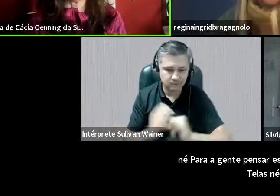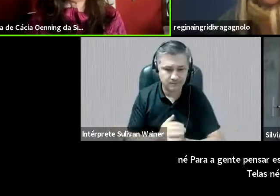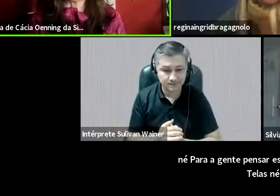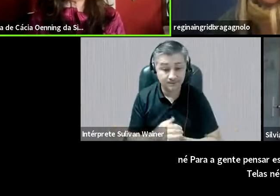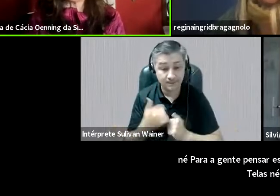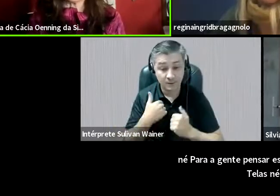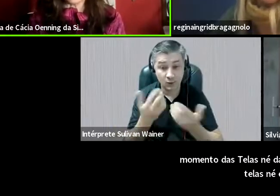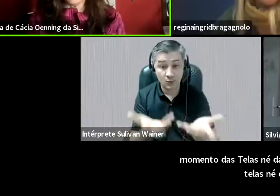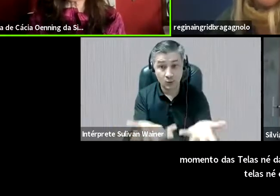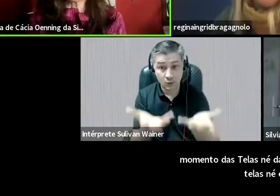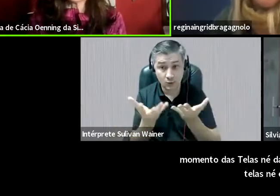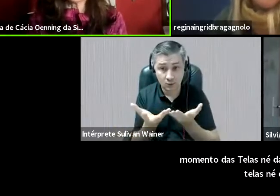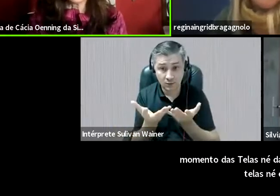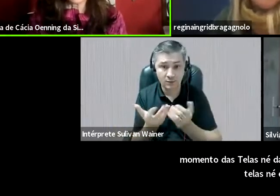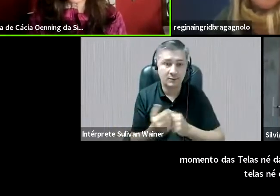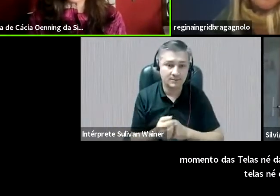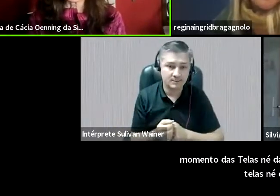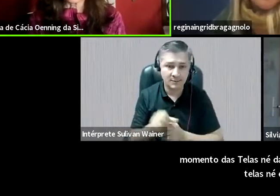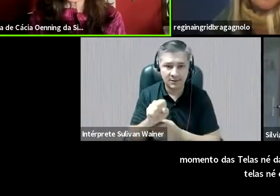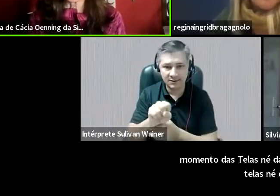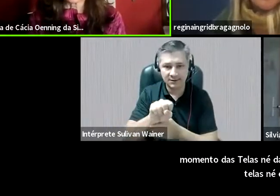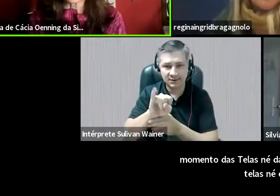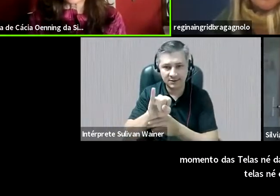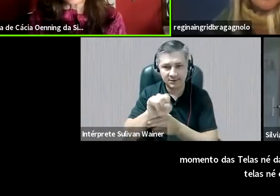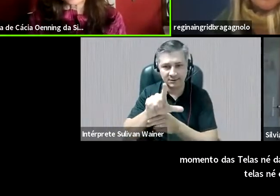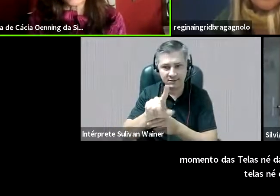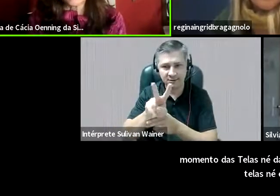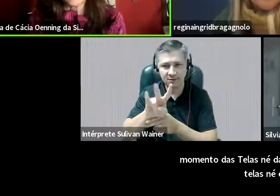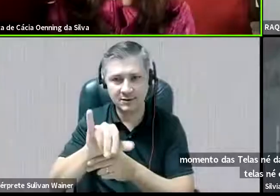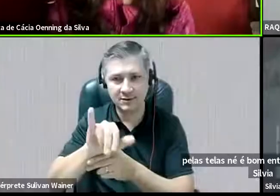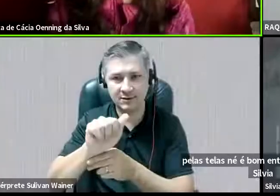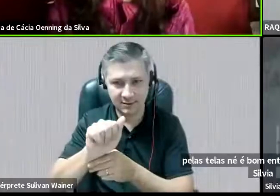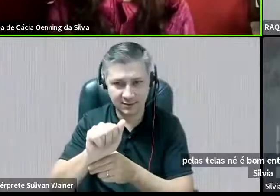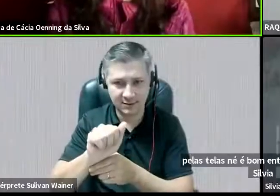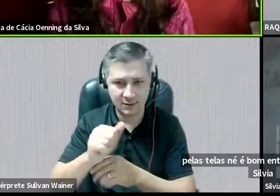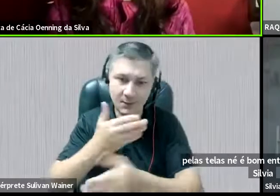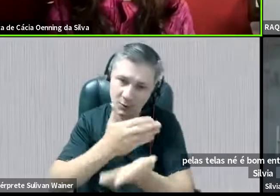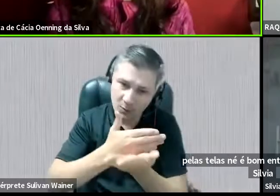convido a Silvia a começar a sua apresentação